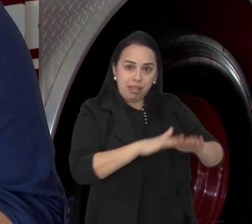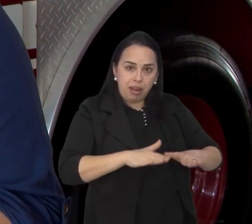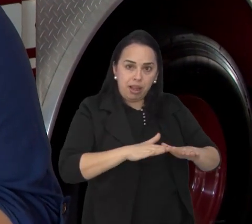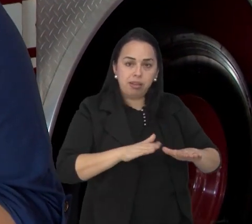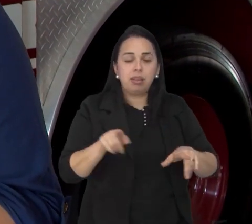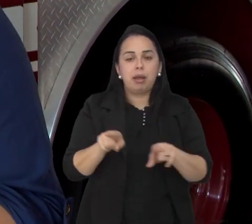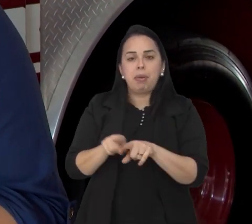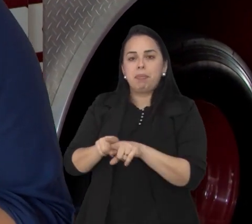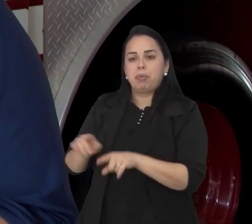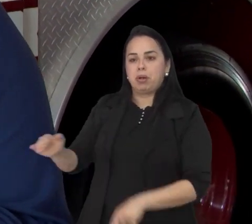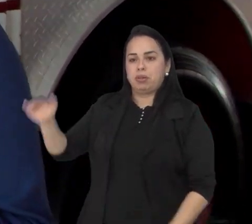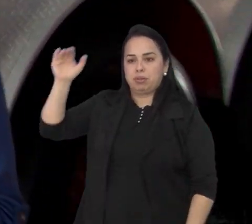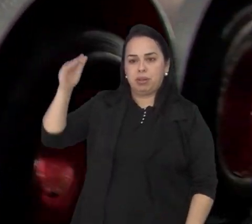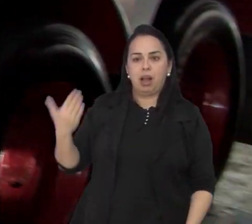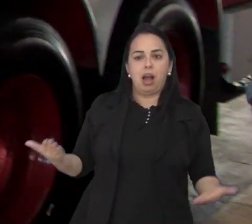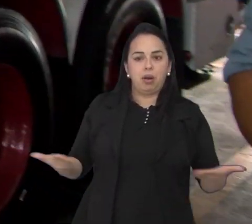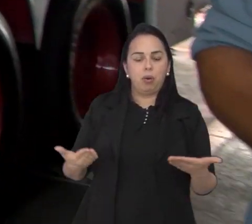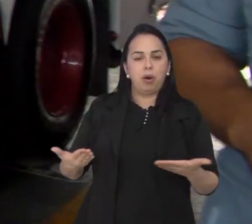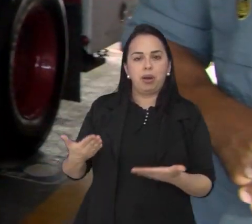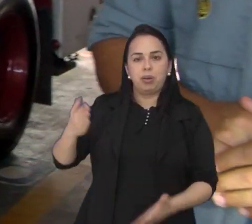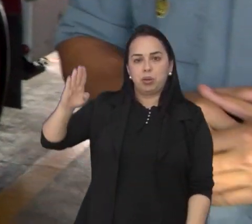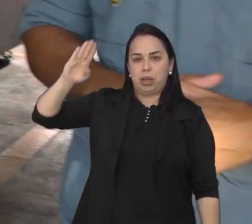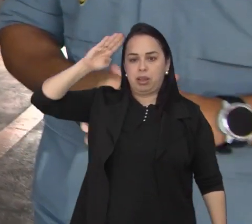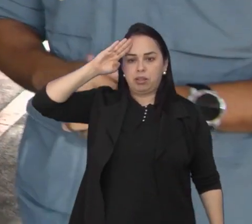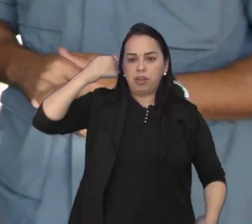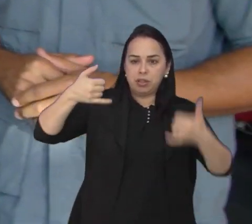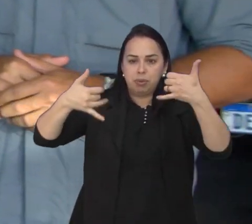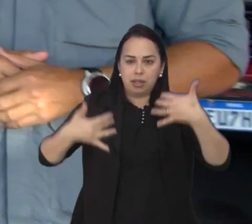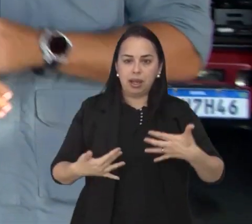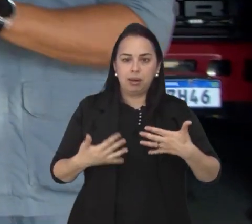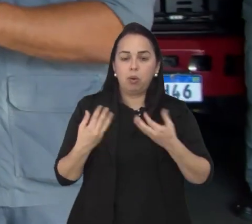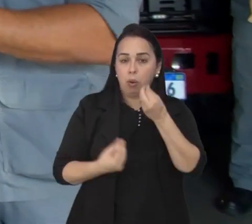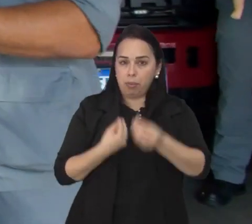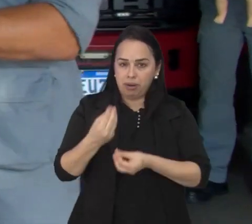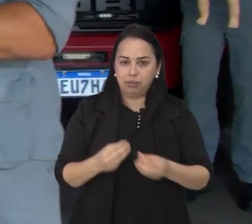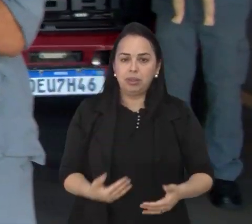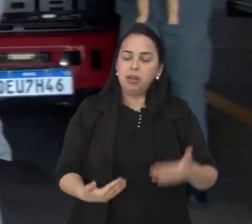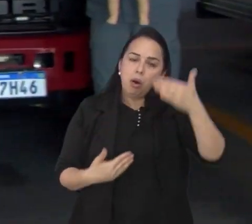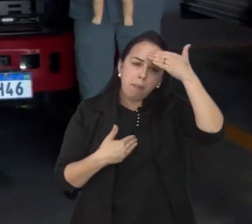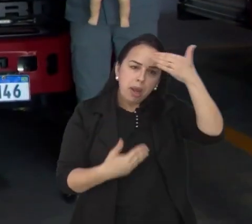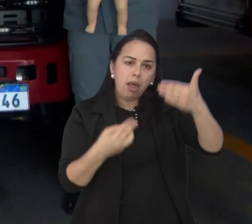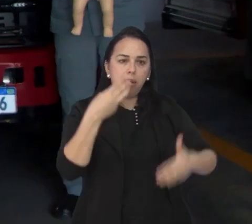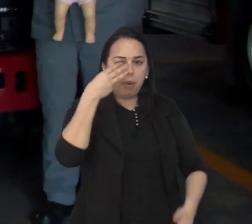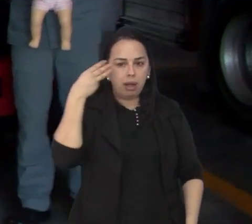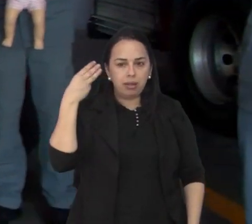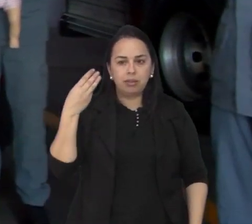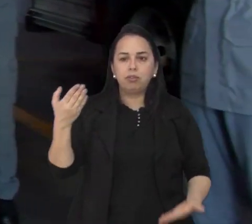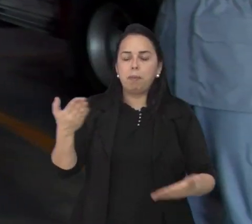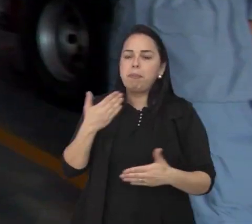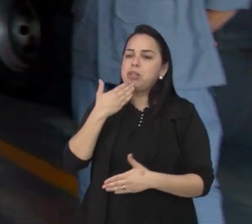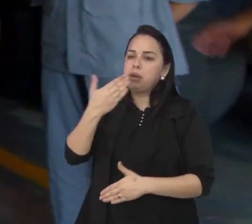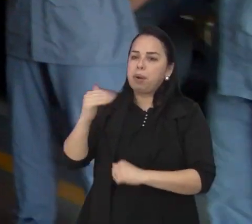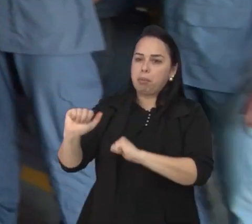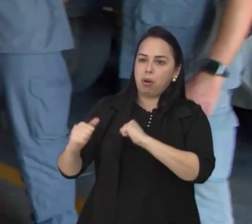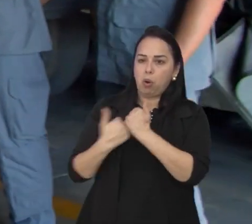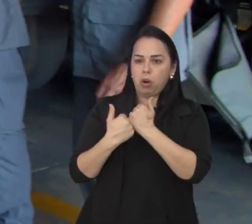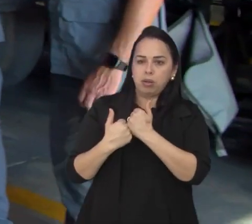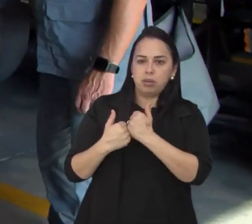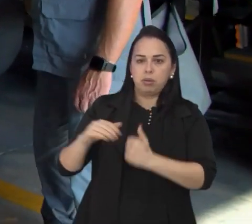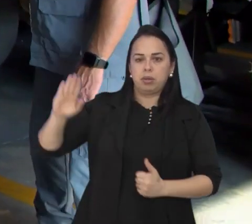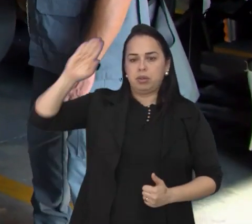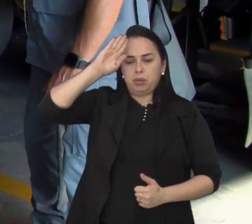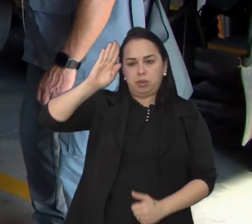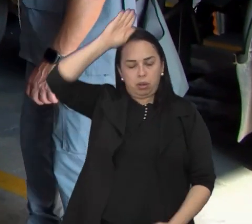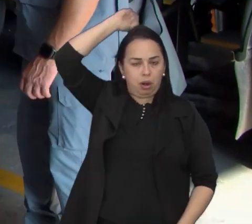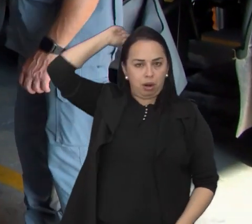em adultos. Agora eu vou passar o microfone para o Tenente Veras, que vai explicar o passo a passo. Muito obrigado, Marina. Eu pedi o apoio aqui